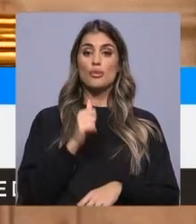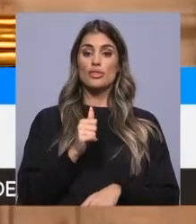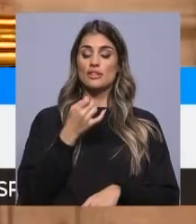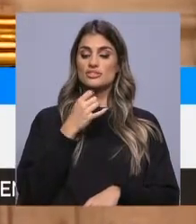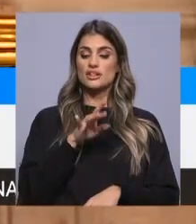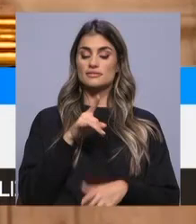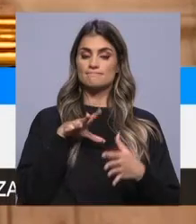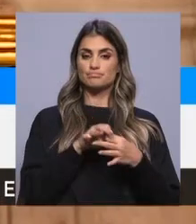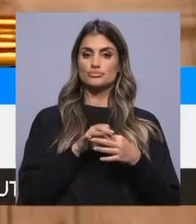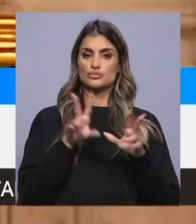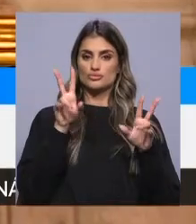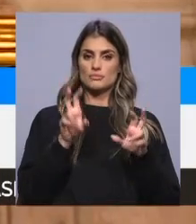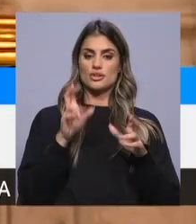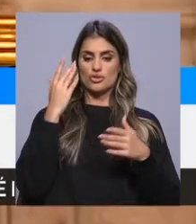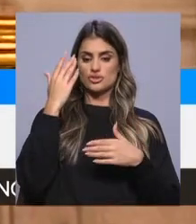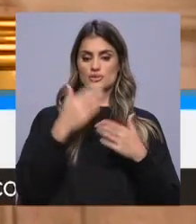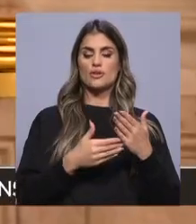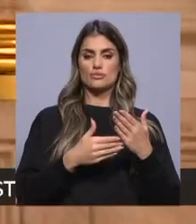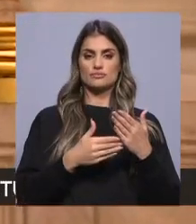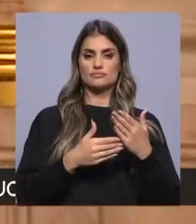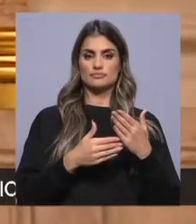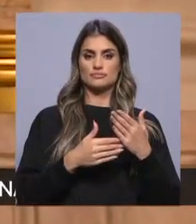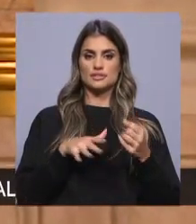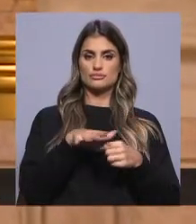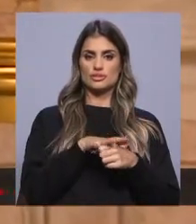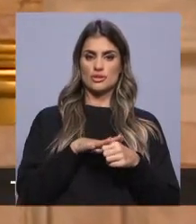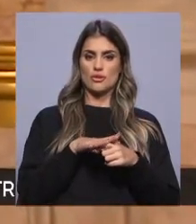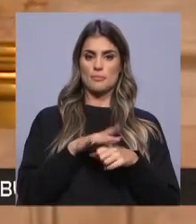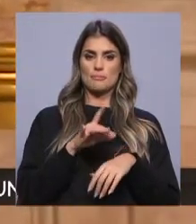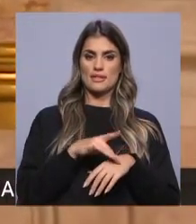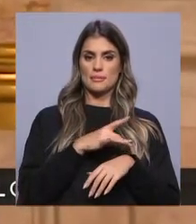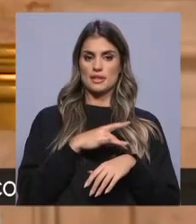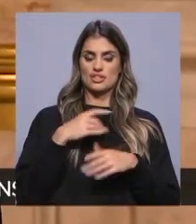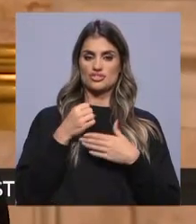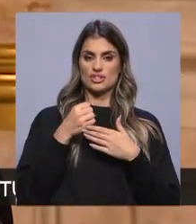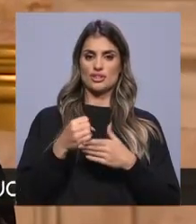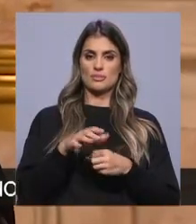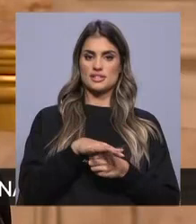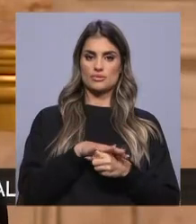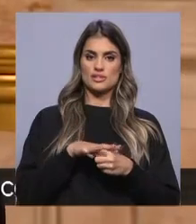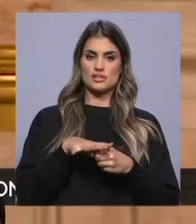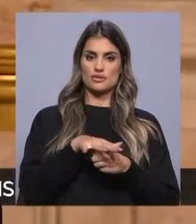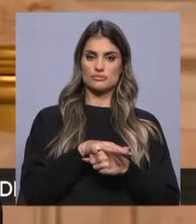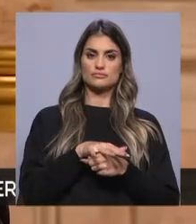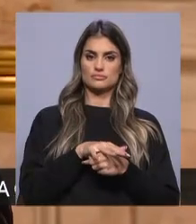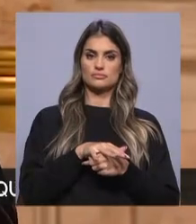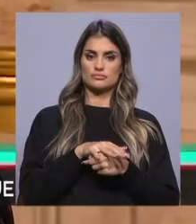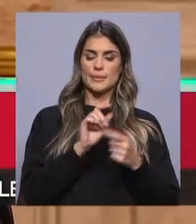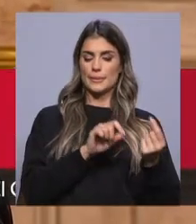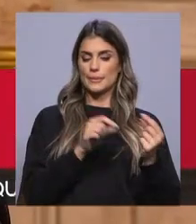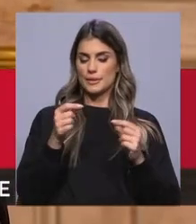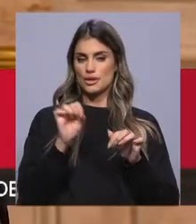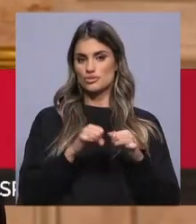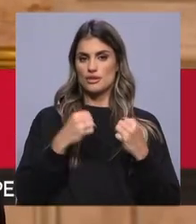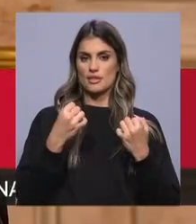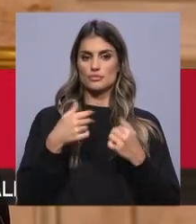respeita esta decisão do Tribunal Constitucional. A questão da morte medicamente assistida é uma questão que tem sido objeto de amplo debate na